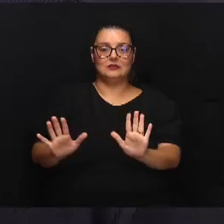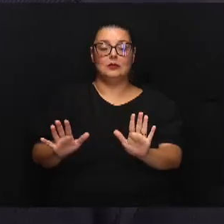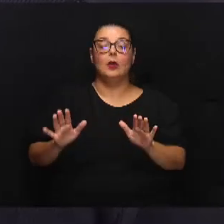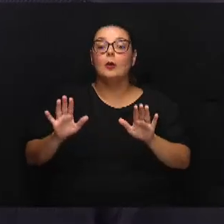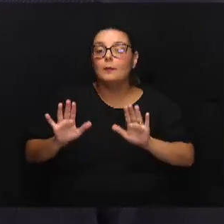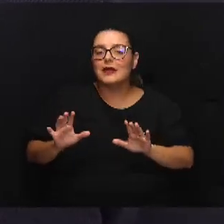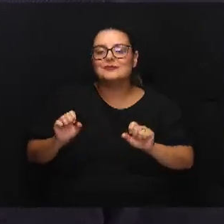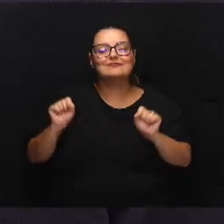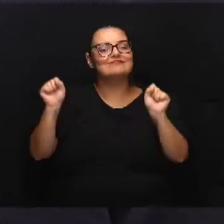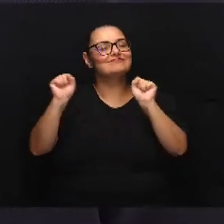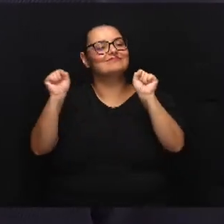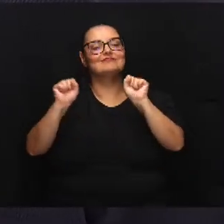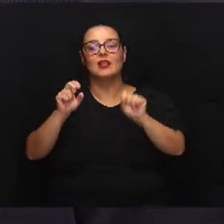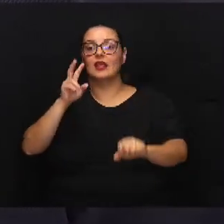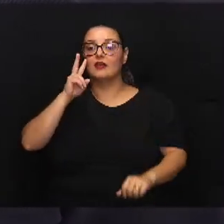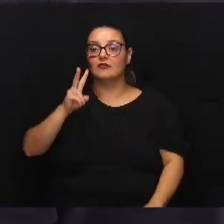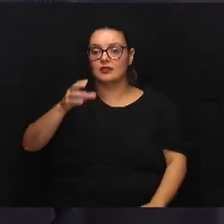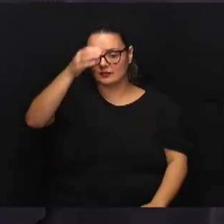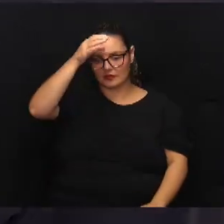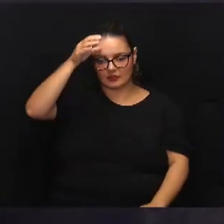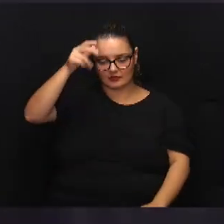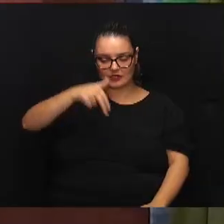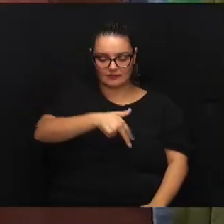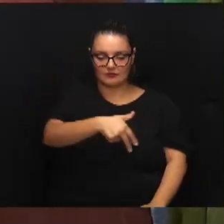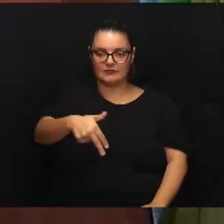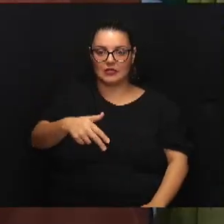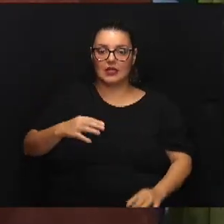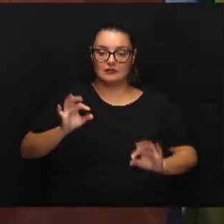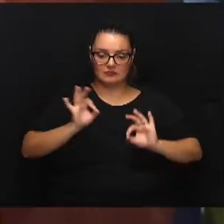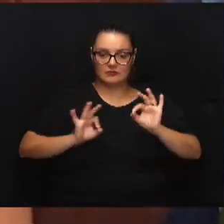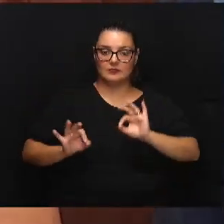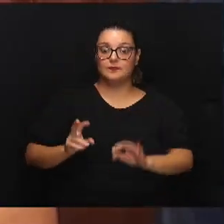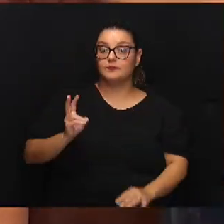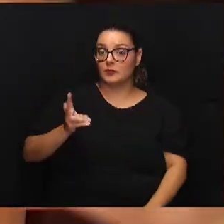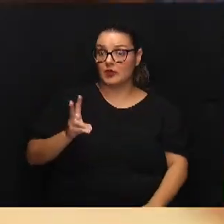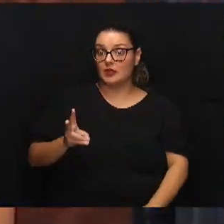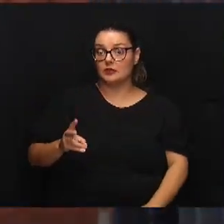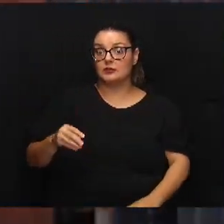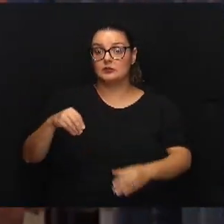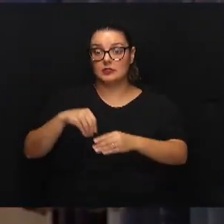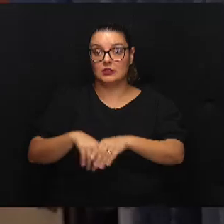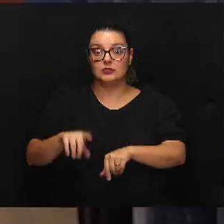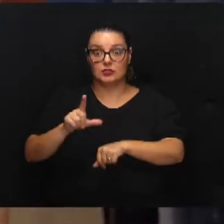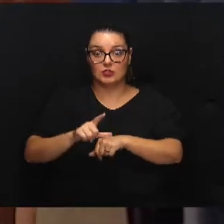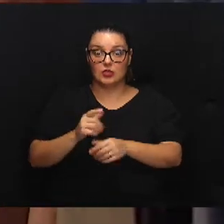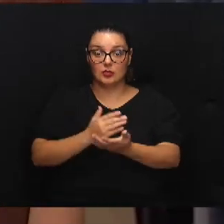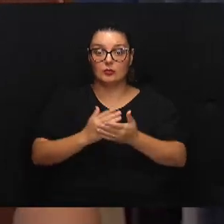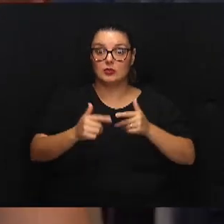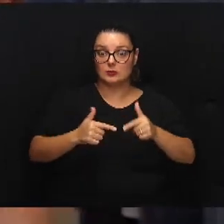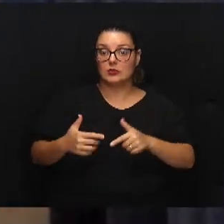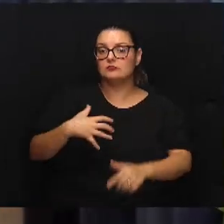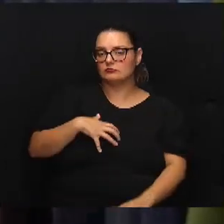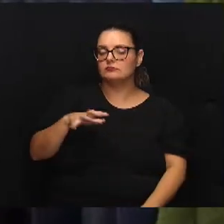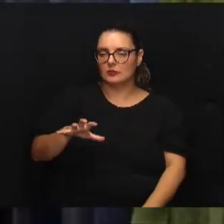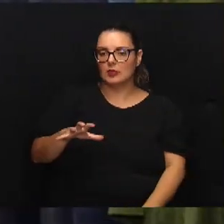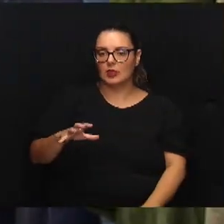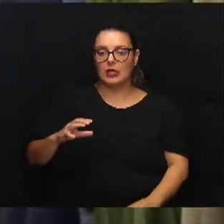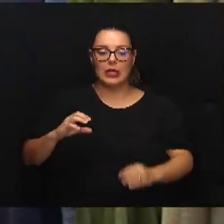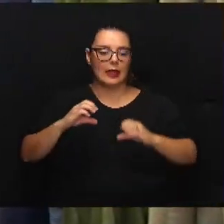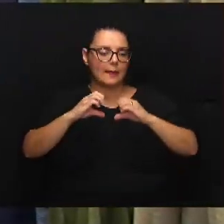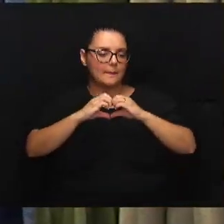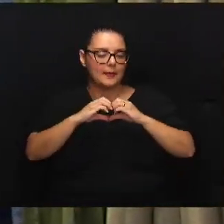que eu amava era ver a cliente saindo do provador, tanto que eu acho que eu sempre fiquei em loja, comecei a trabalhar com isso por isso. Eu amava ver a